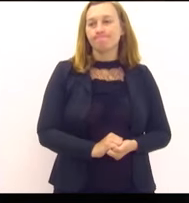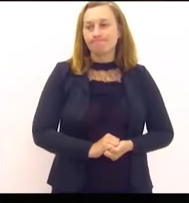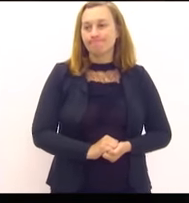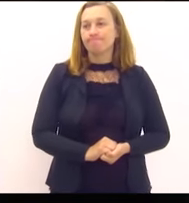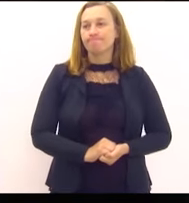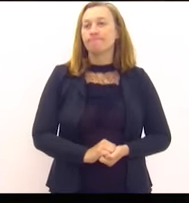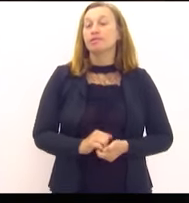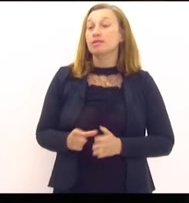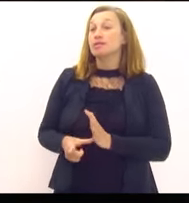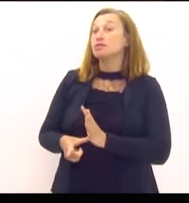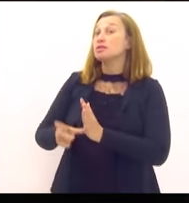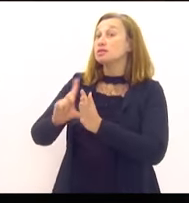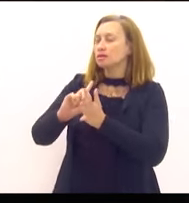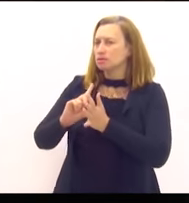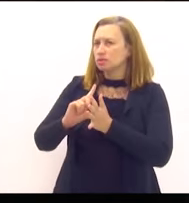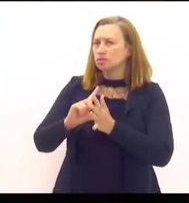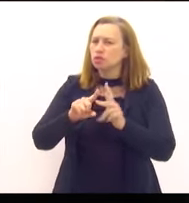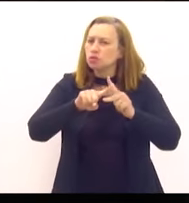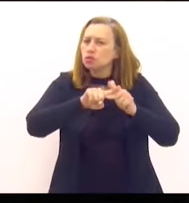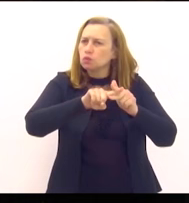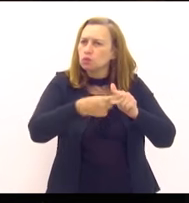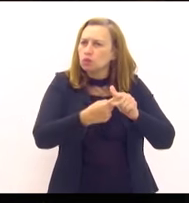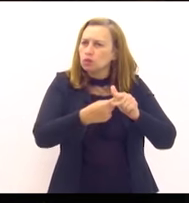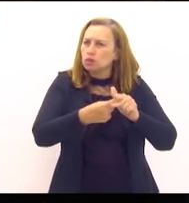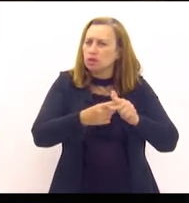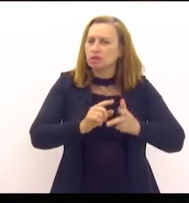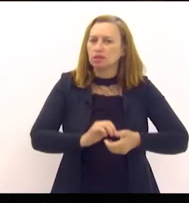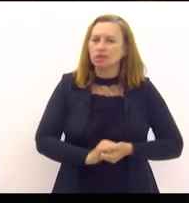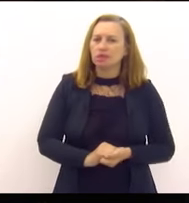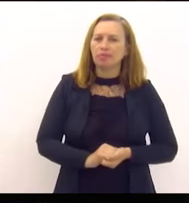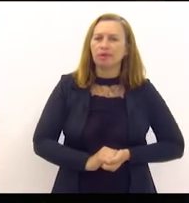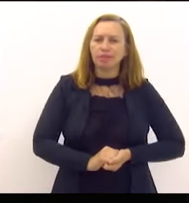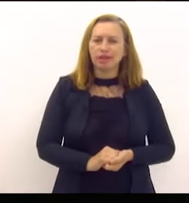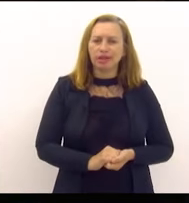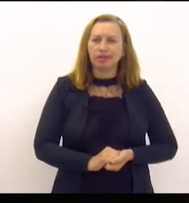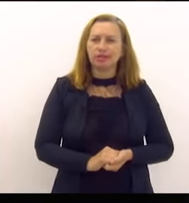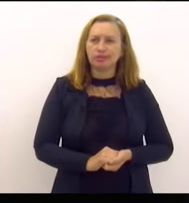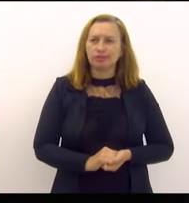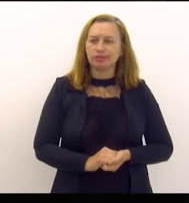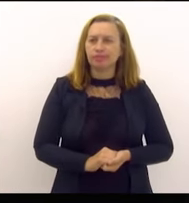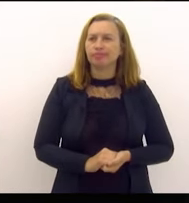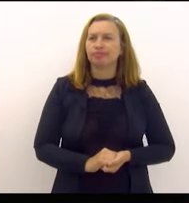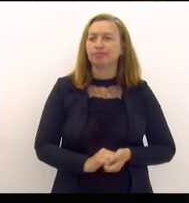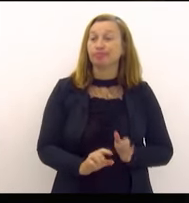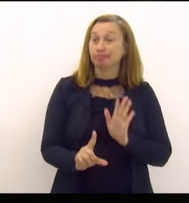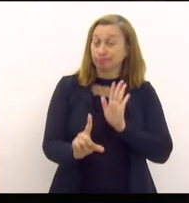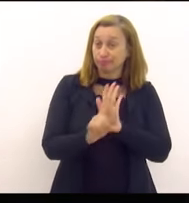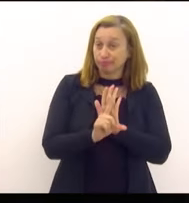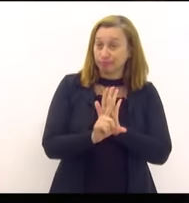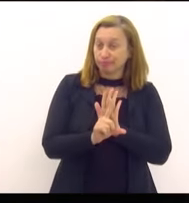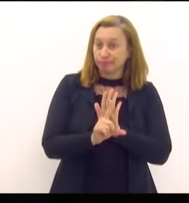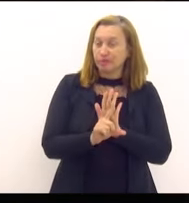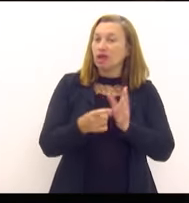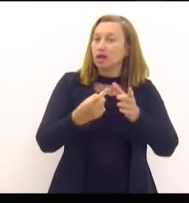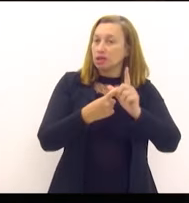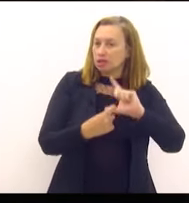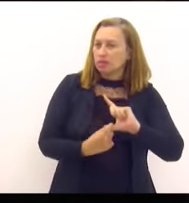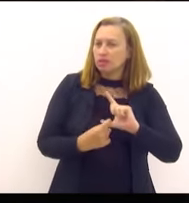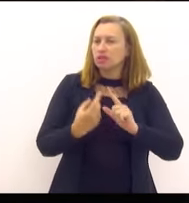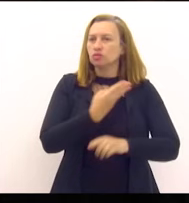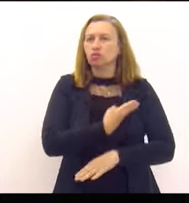E antes de regulamentar dispositivos dessa lei que dependiam do